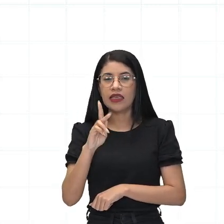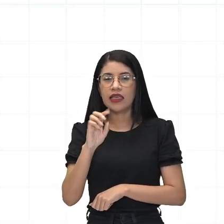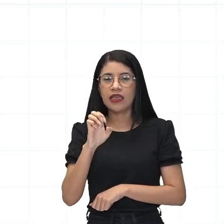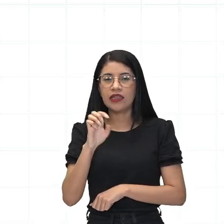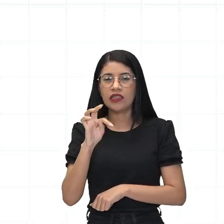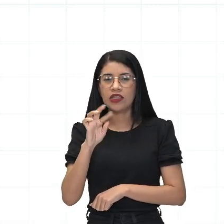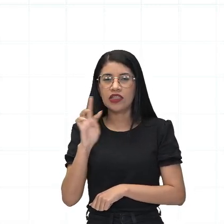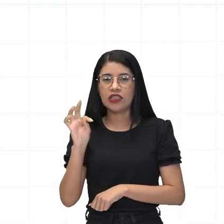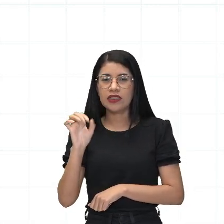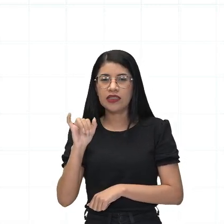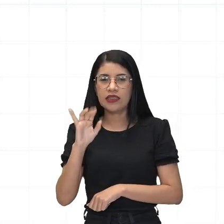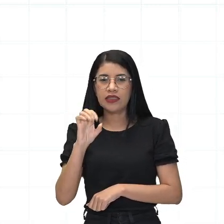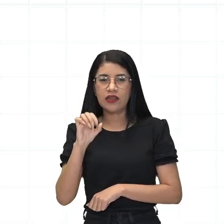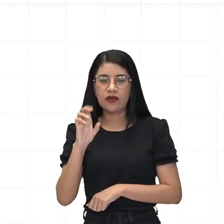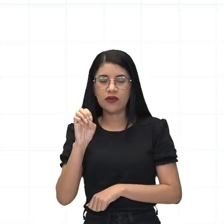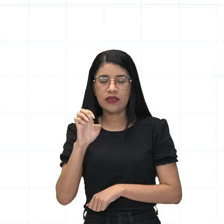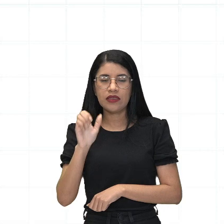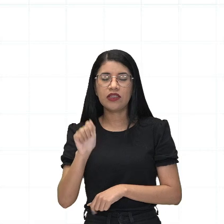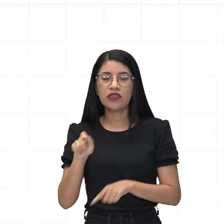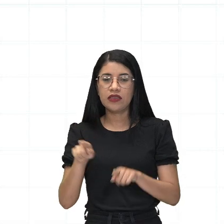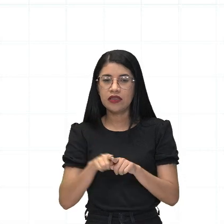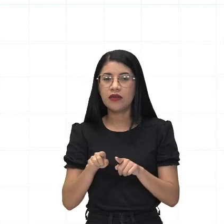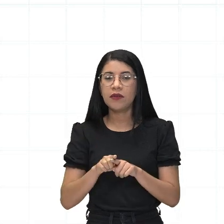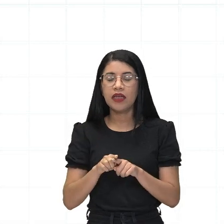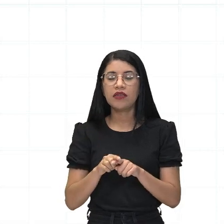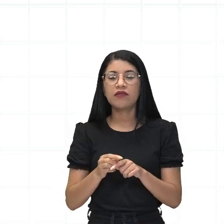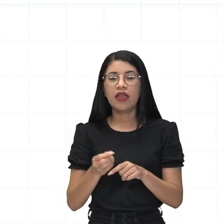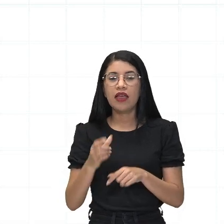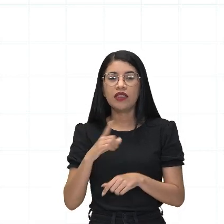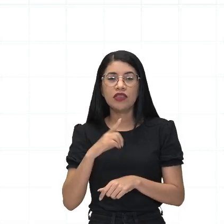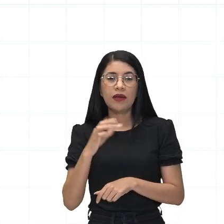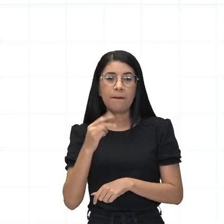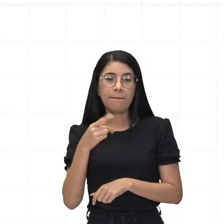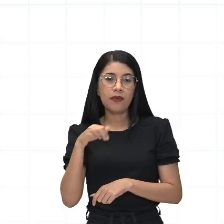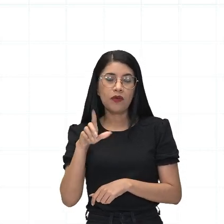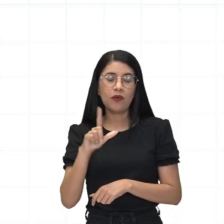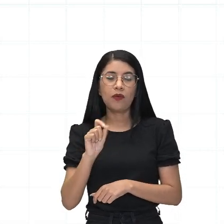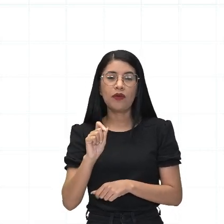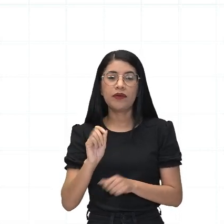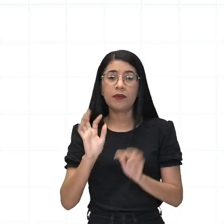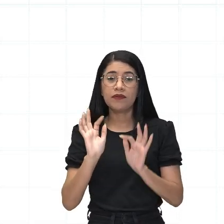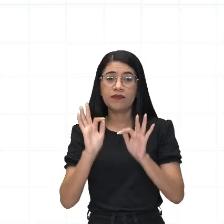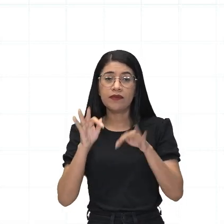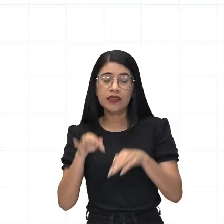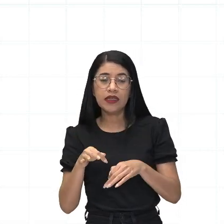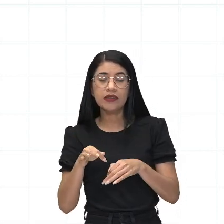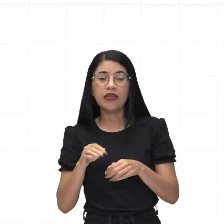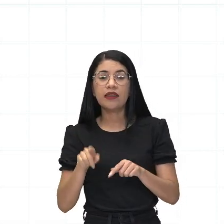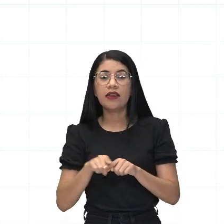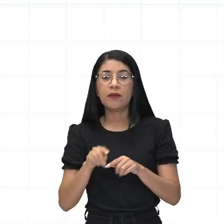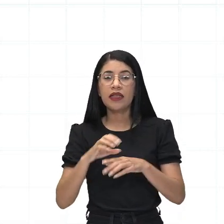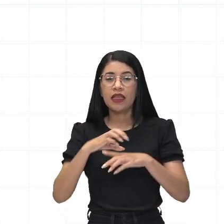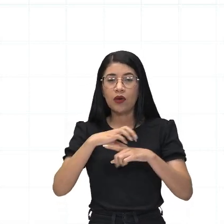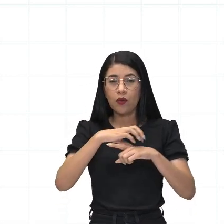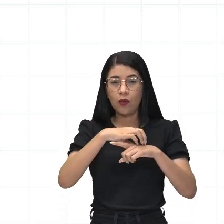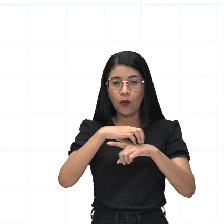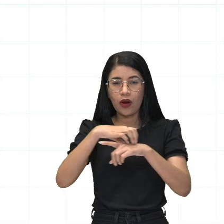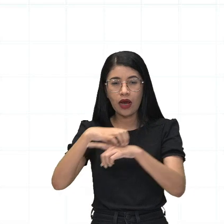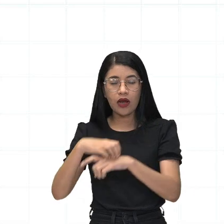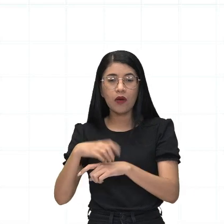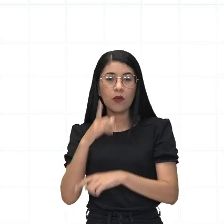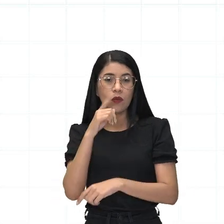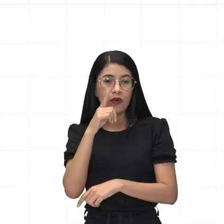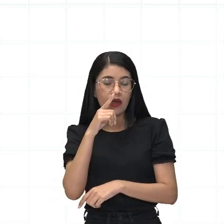a participação de pulgas. E para fechar aí os vetores, nós temos os caracóis aquáticos, né?